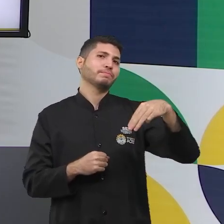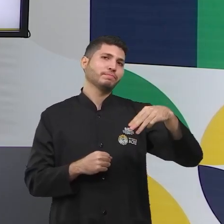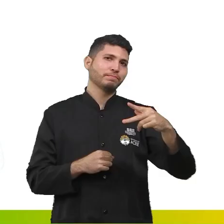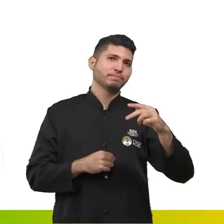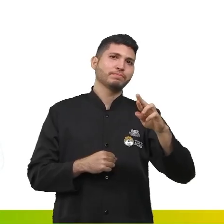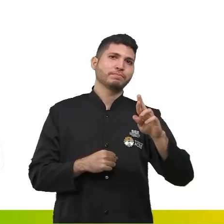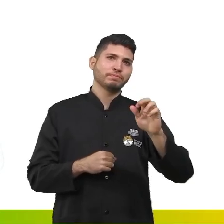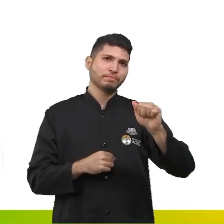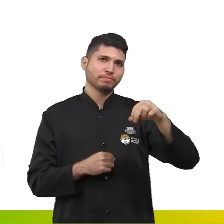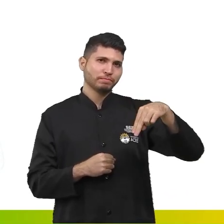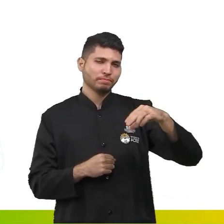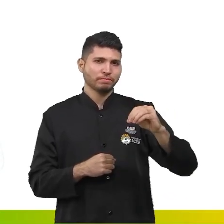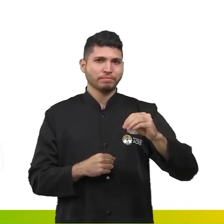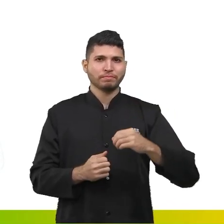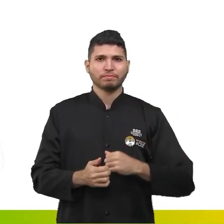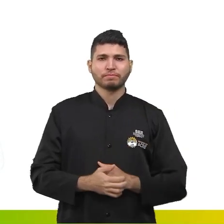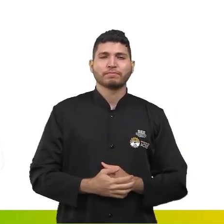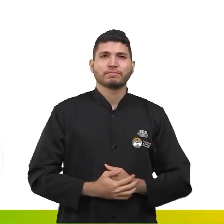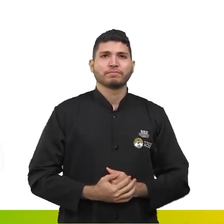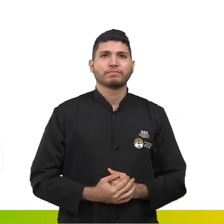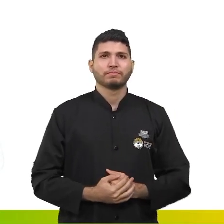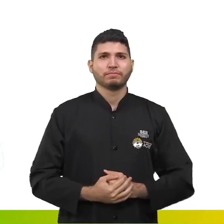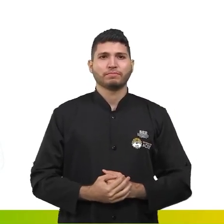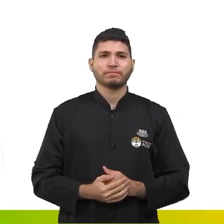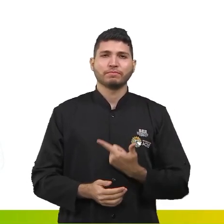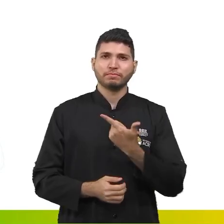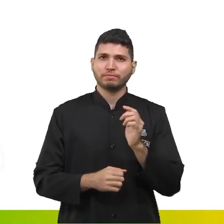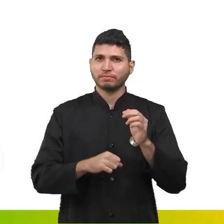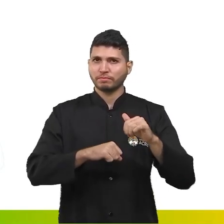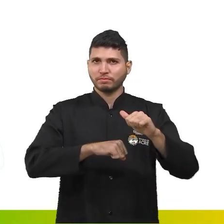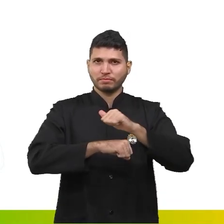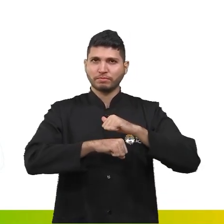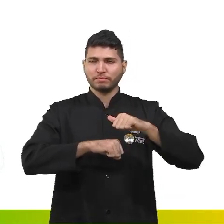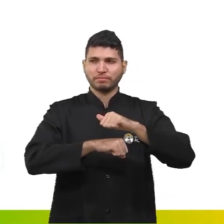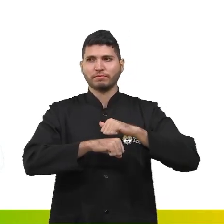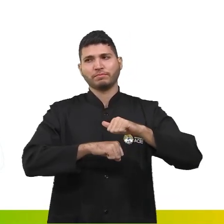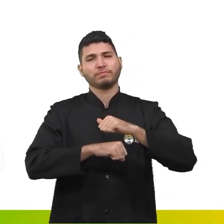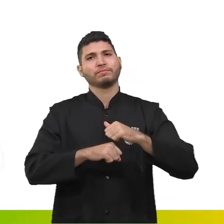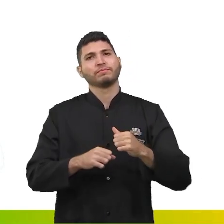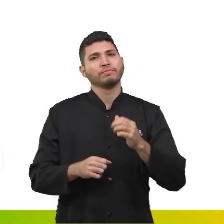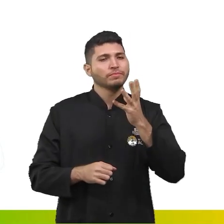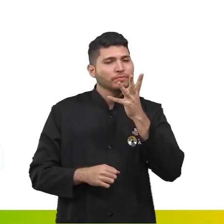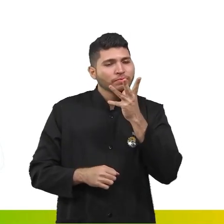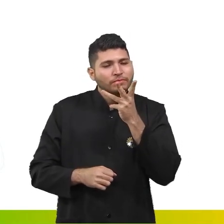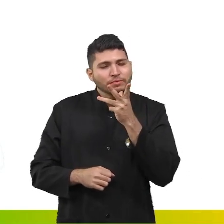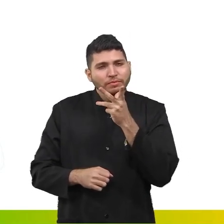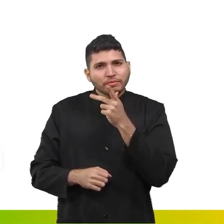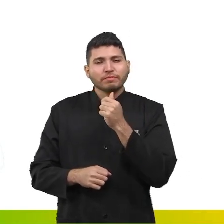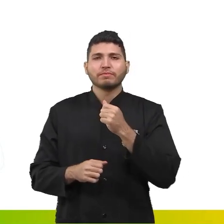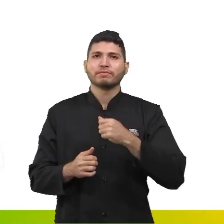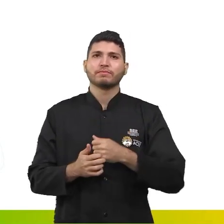Continuando aqui. Aí nós temos outros advérbios destacados. Ó. Lentamente é o modo.